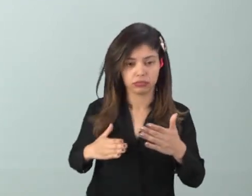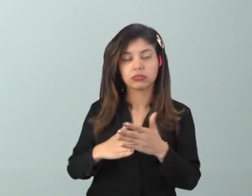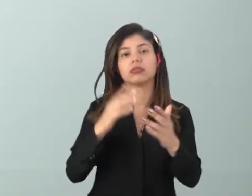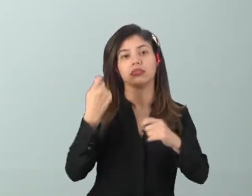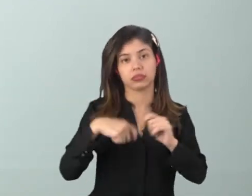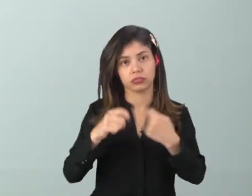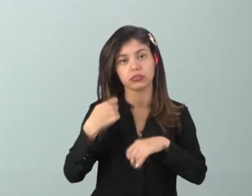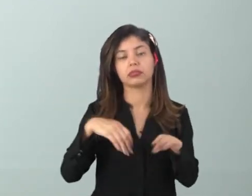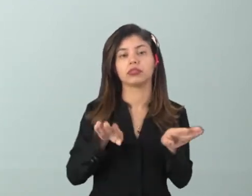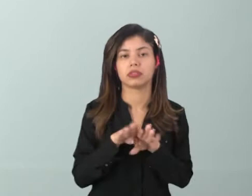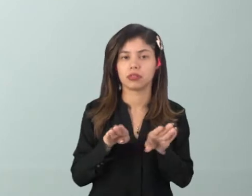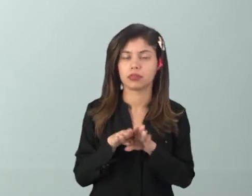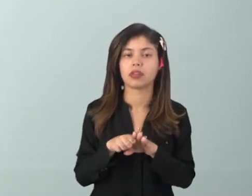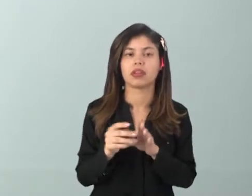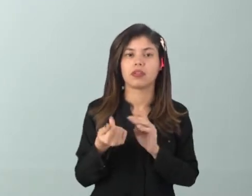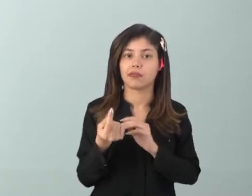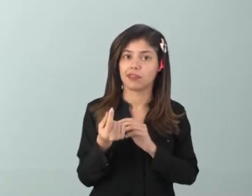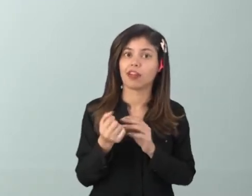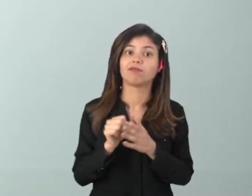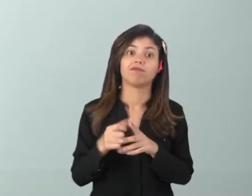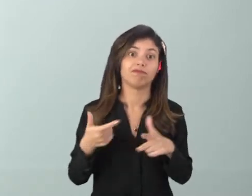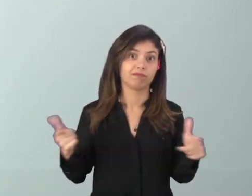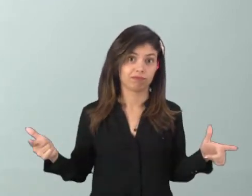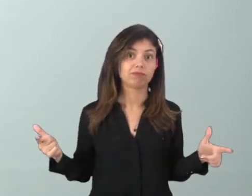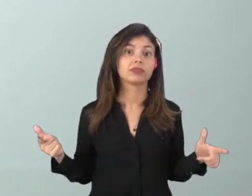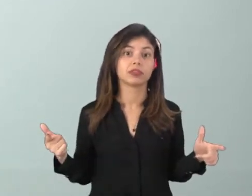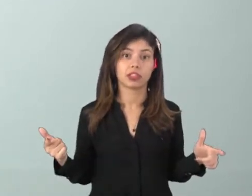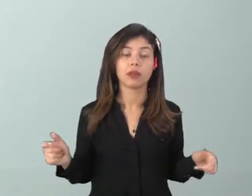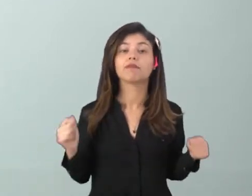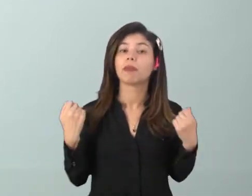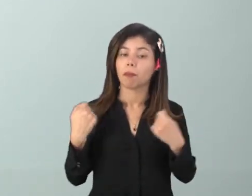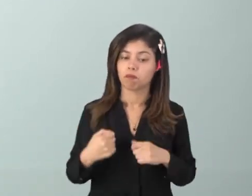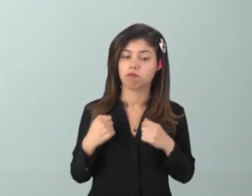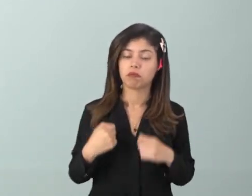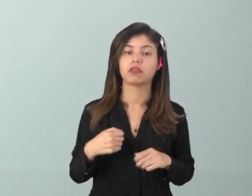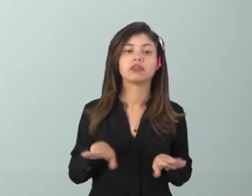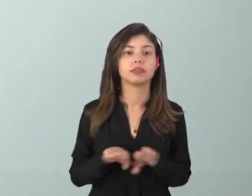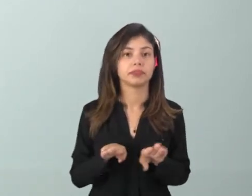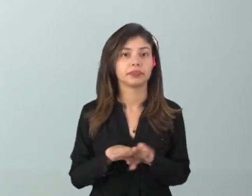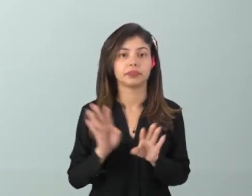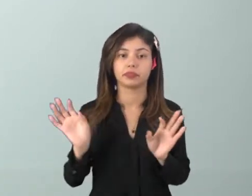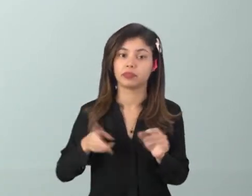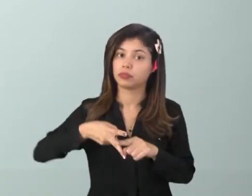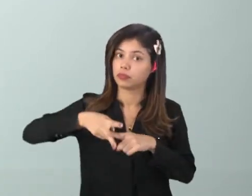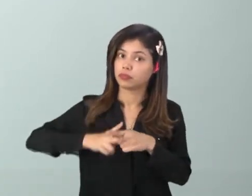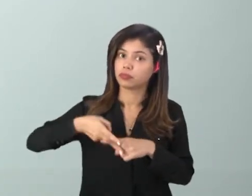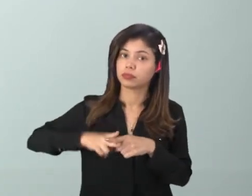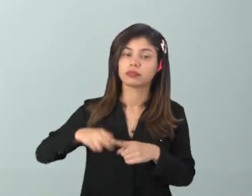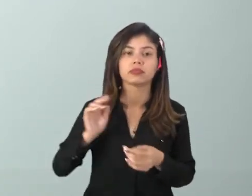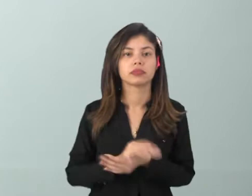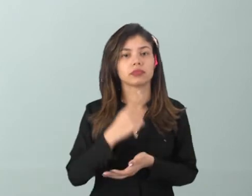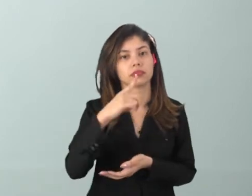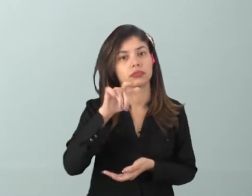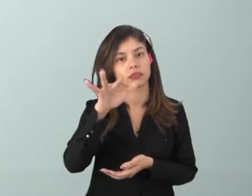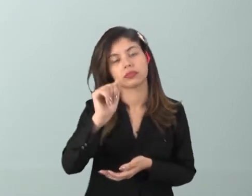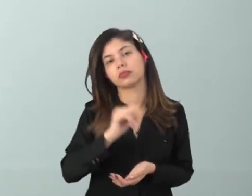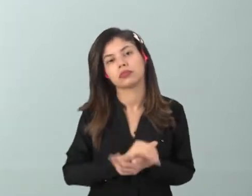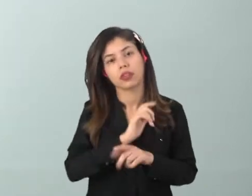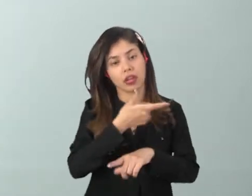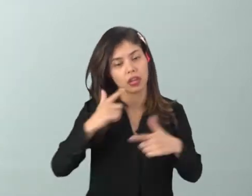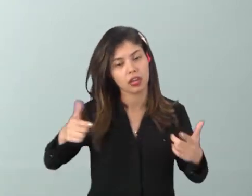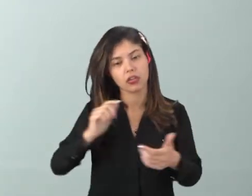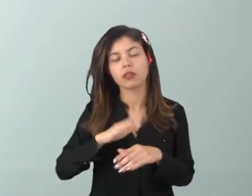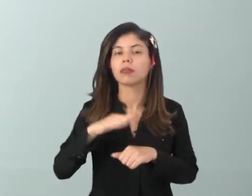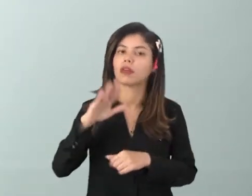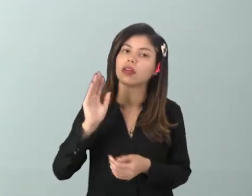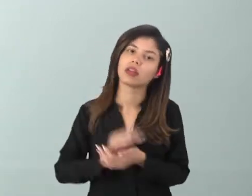impacto econômico, você tem que investir uma quantia considerável para poder instalar essas placas, tá? Infelizmente elas não estão acessíveis à grande